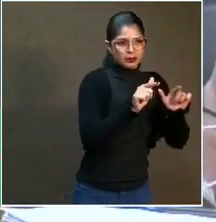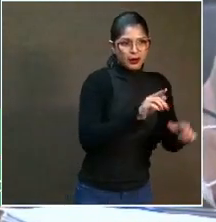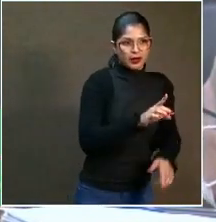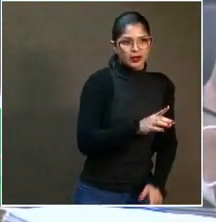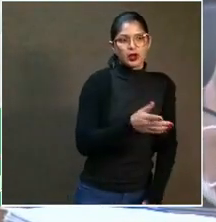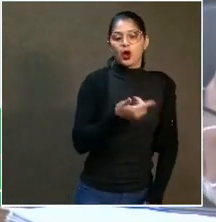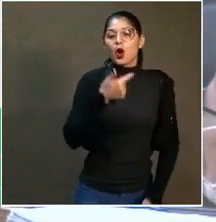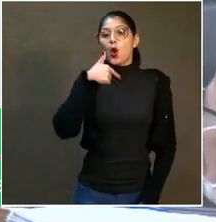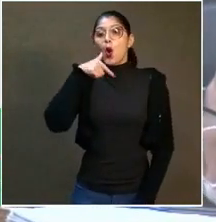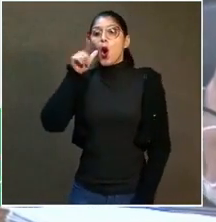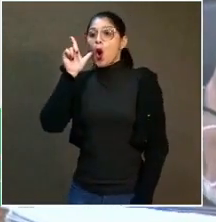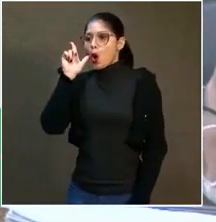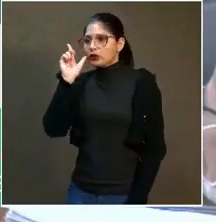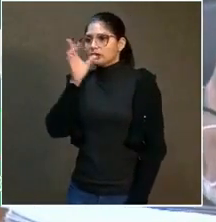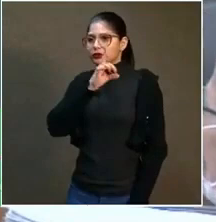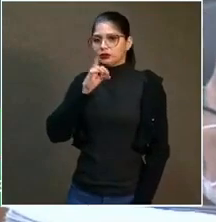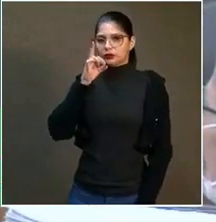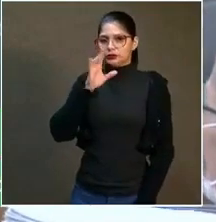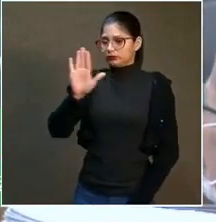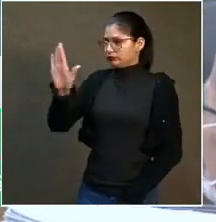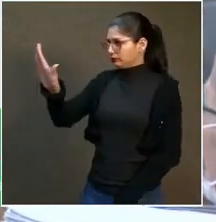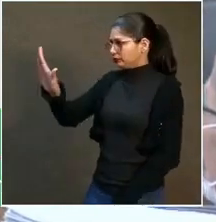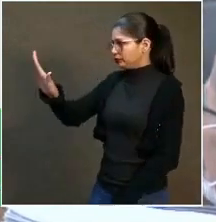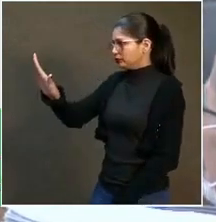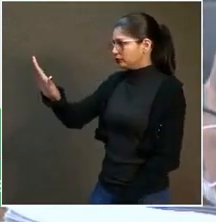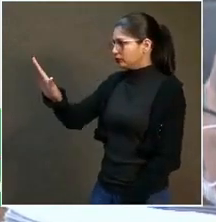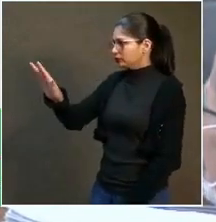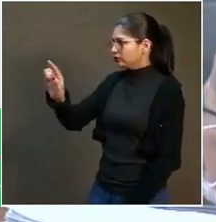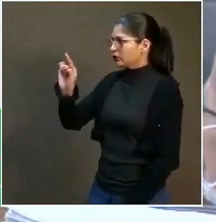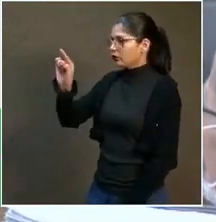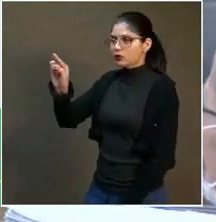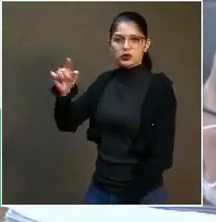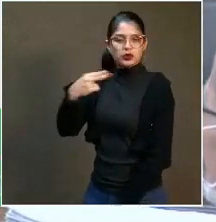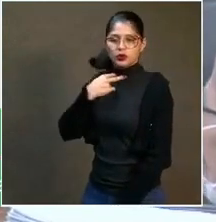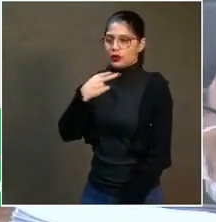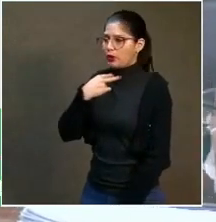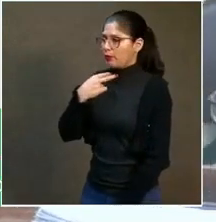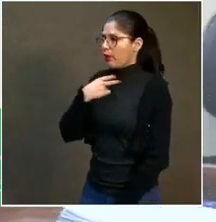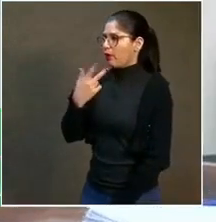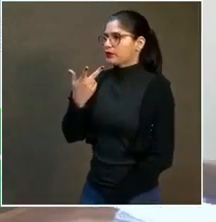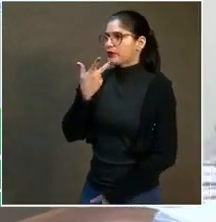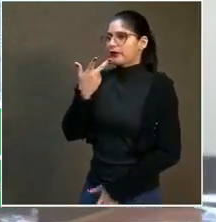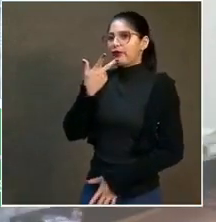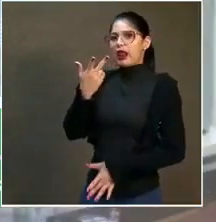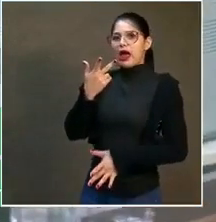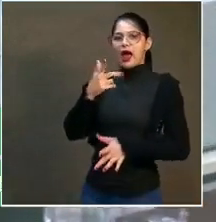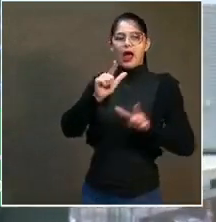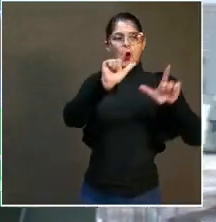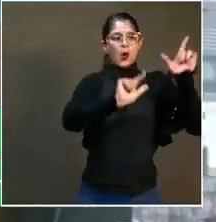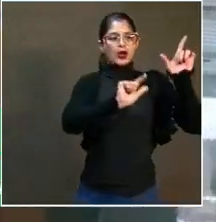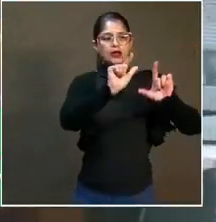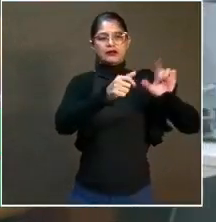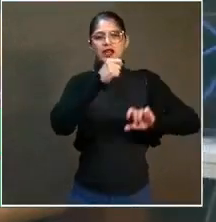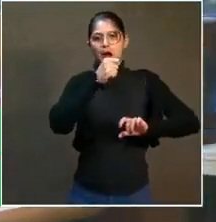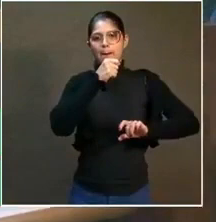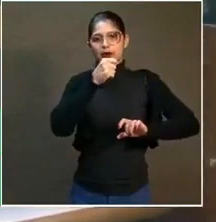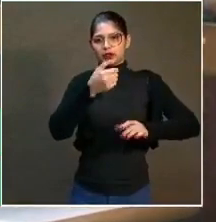Fantástico, qual foi a reportagem? Doutor, o senhor não pode fazer menção a matérias